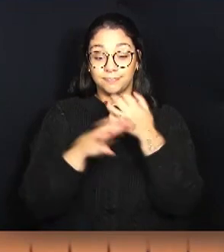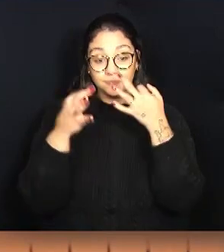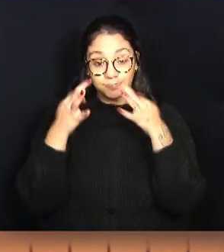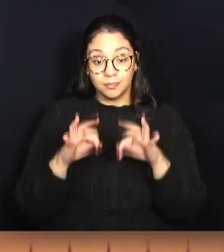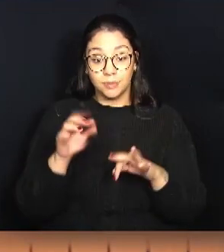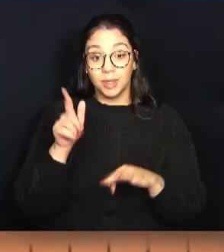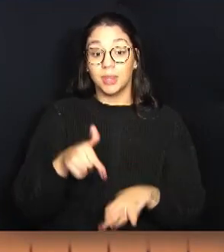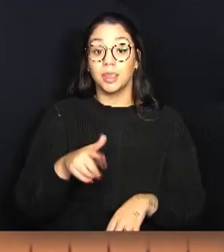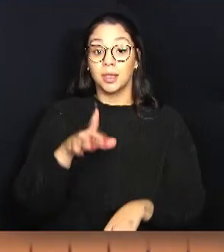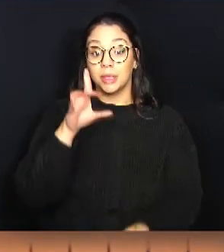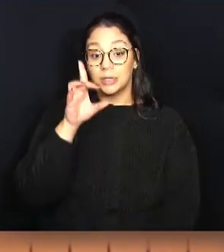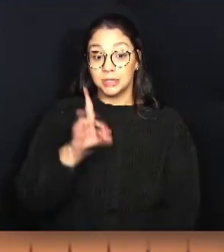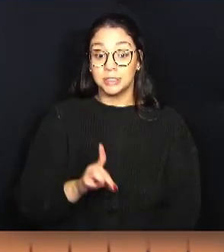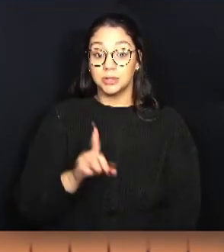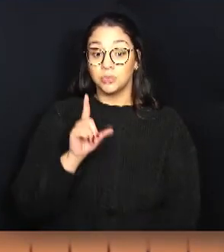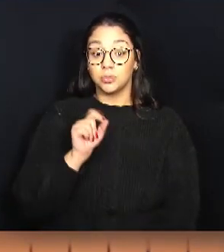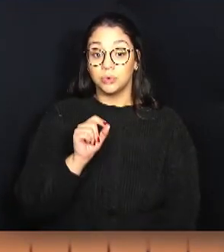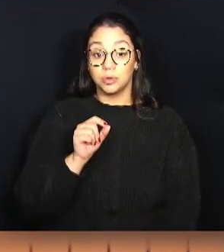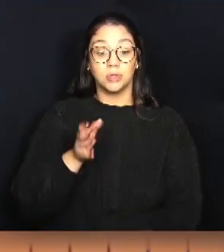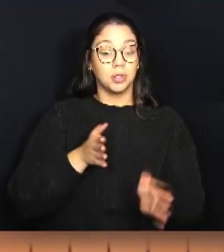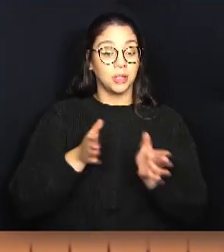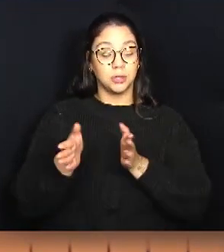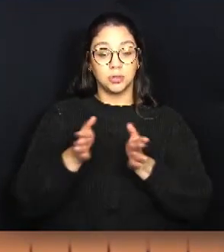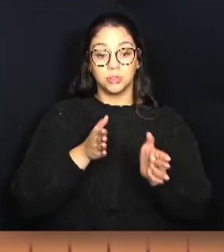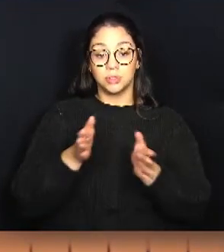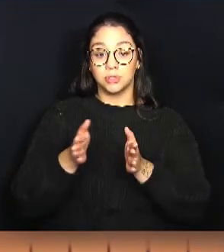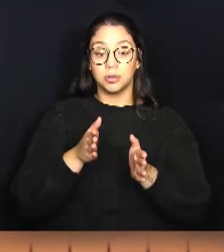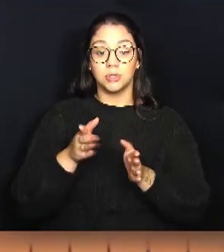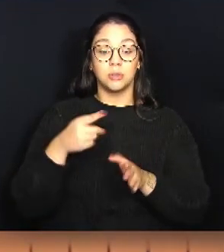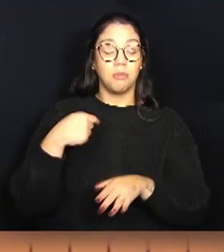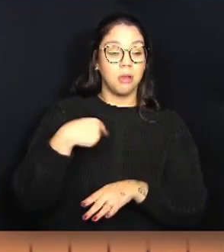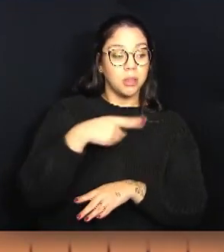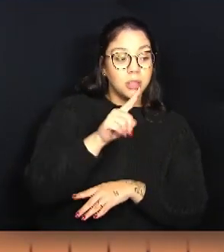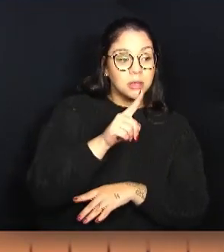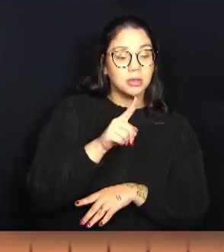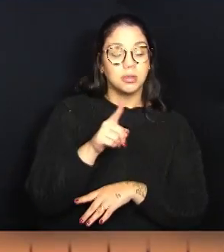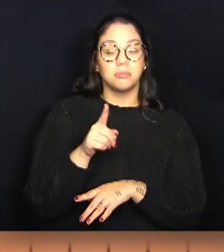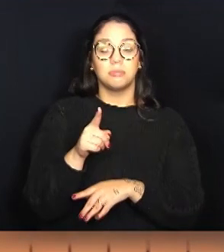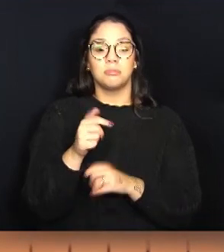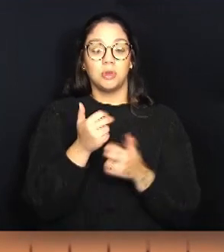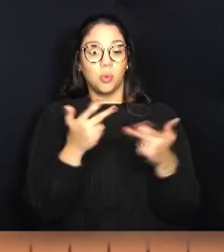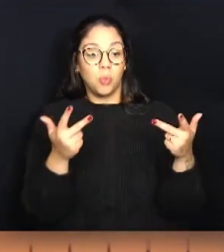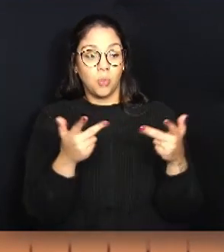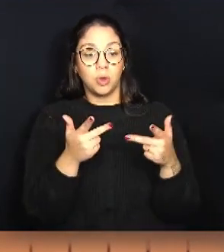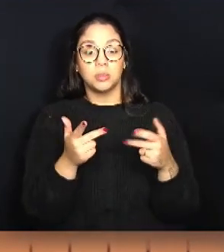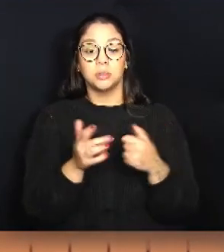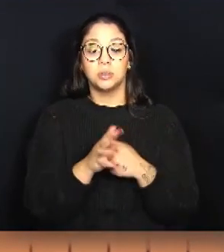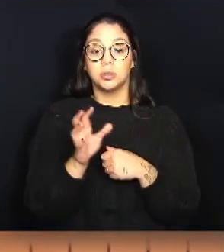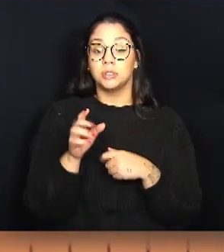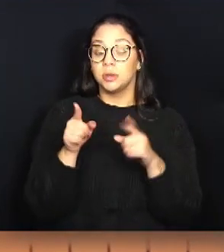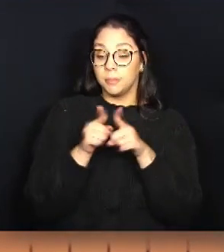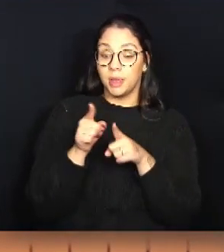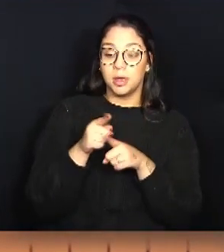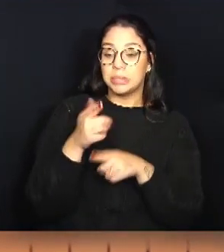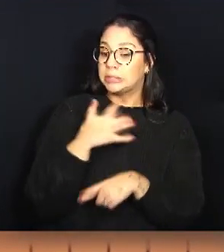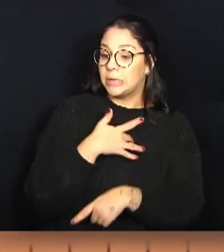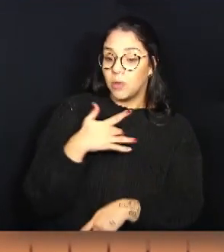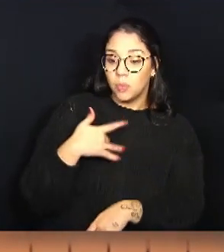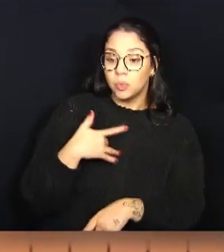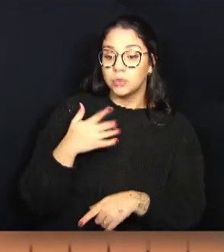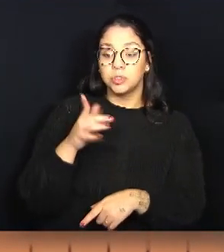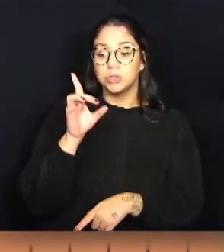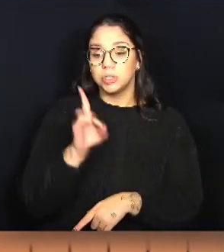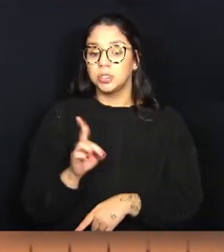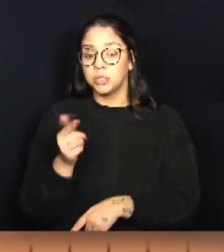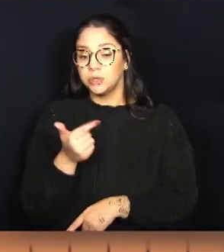direito imperativo para você ter acesso à mobilidade, para você ter acesso à saúde e diversos outros direitos que